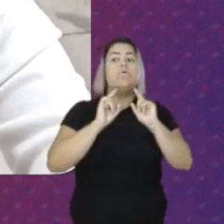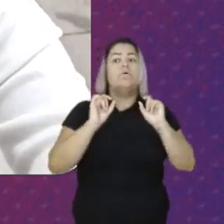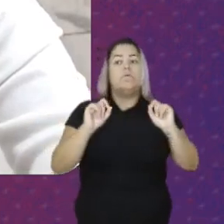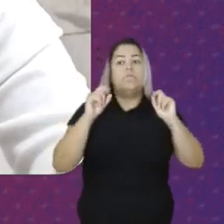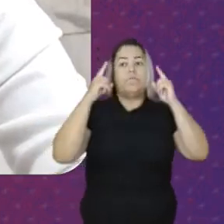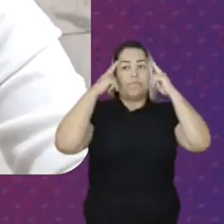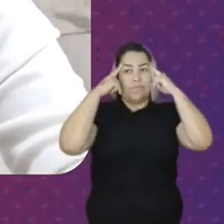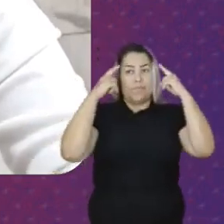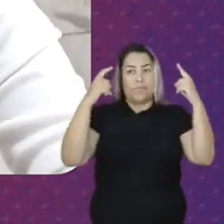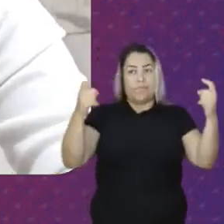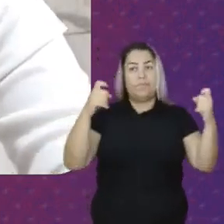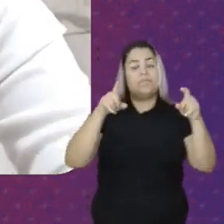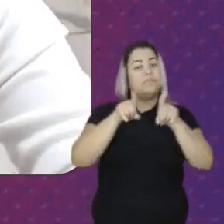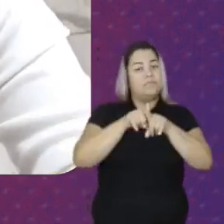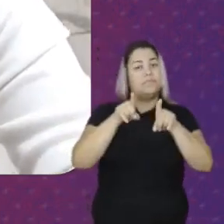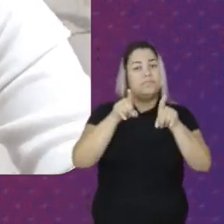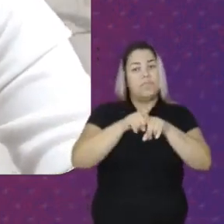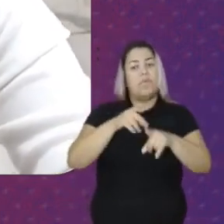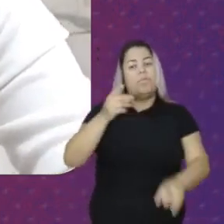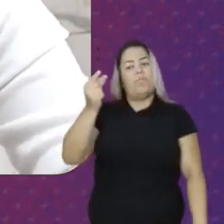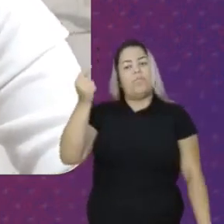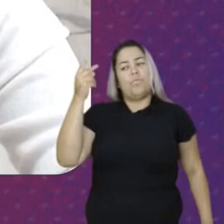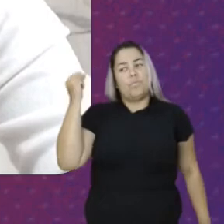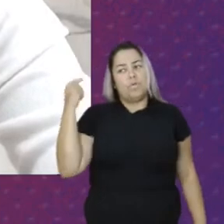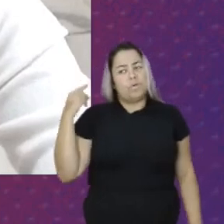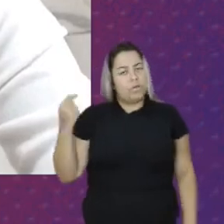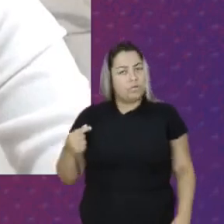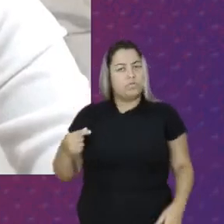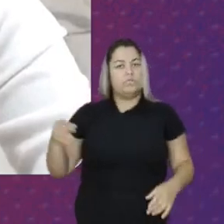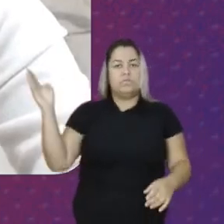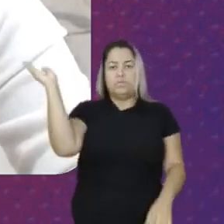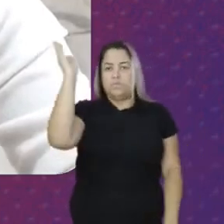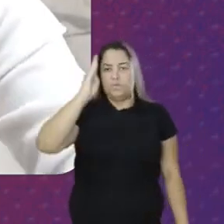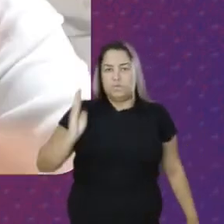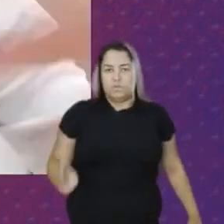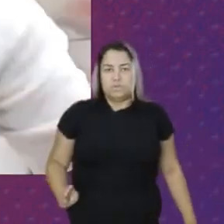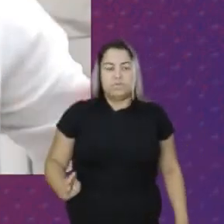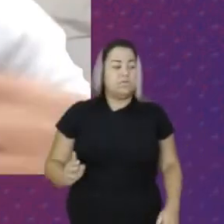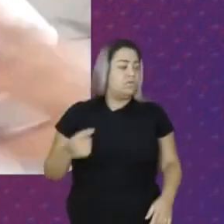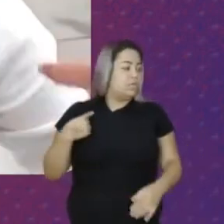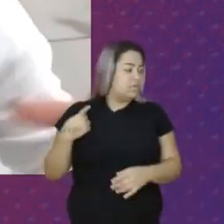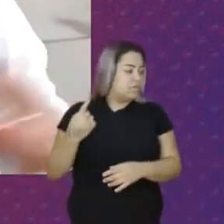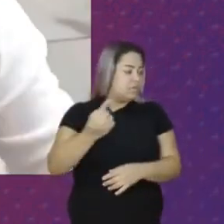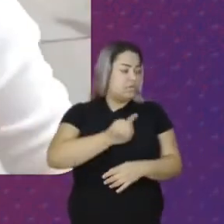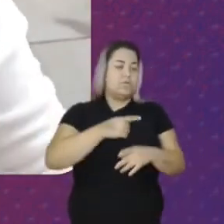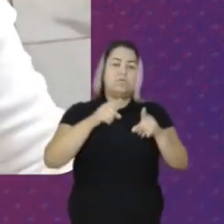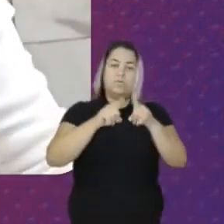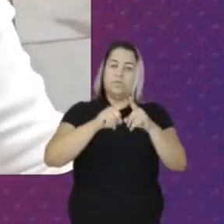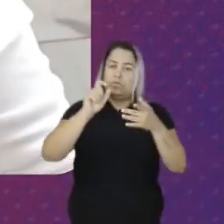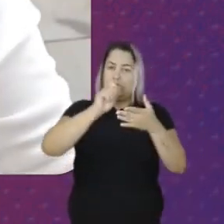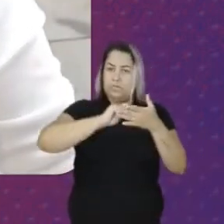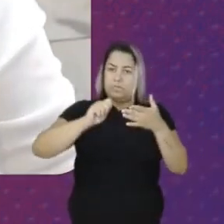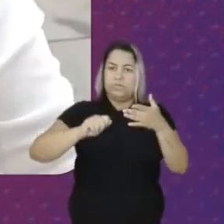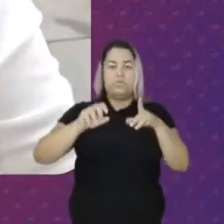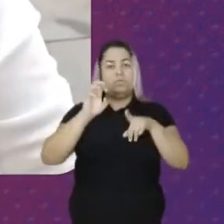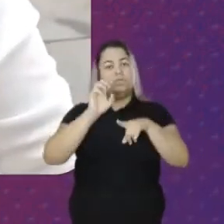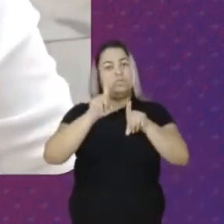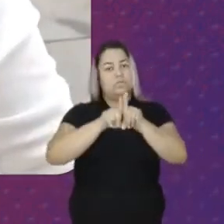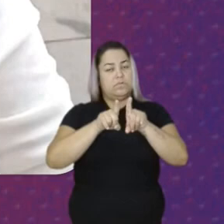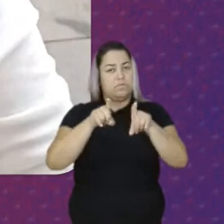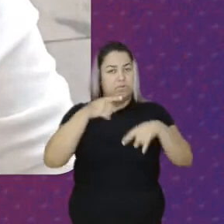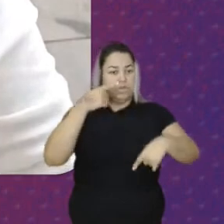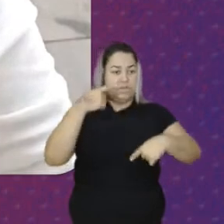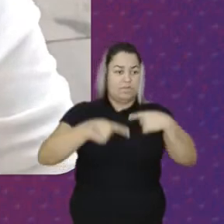violência, que apesar de ser muito antiga no Brasil, né, e nas nossas estruturas de Estado e do fazer